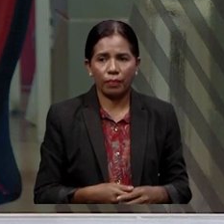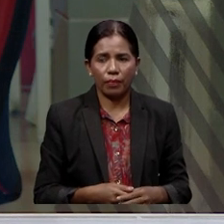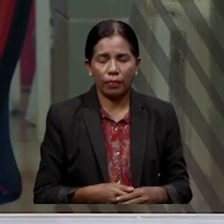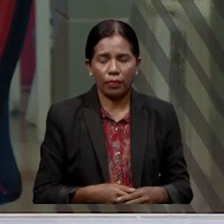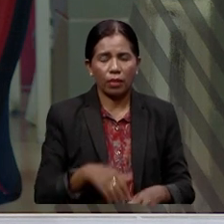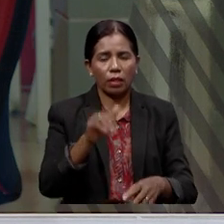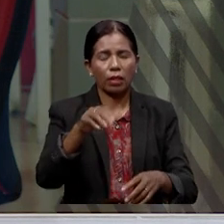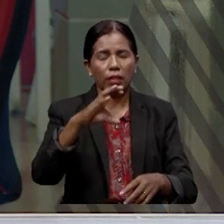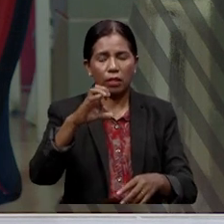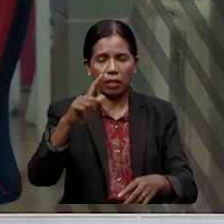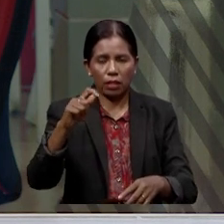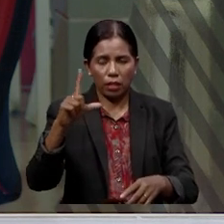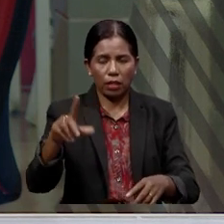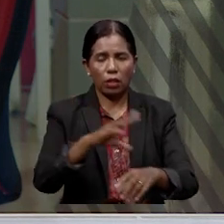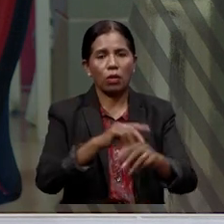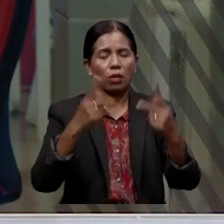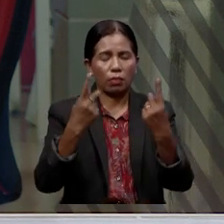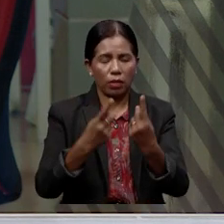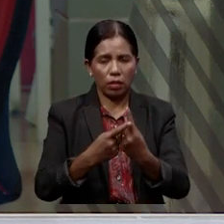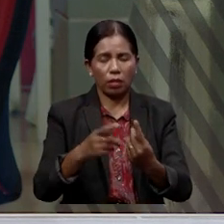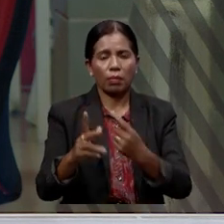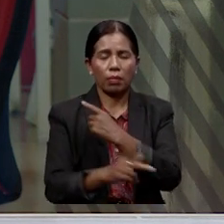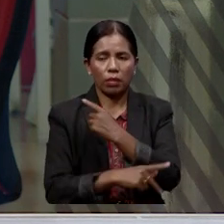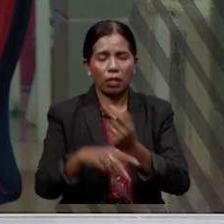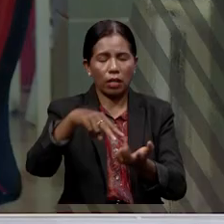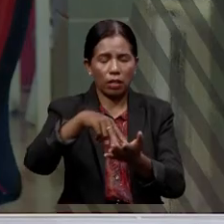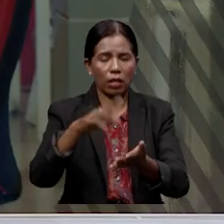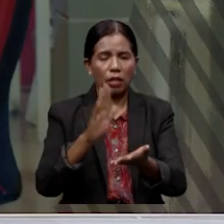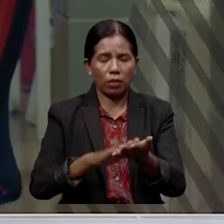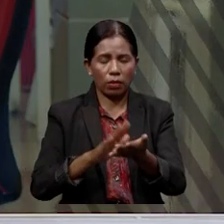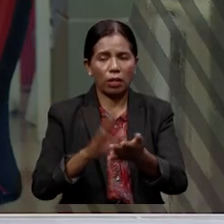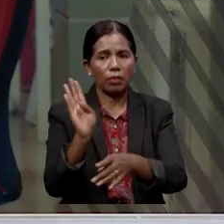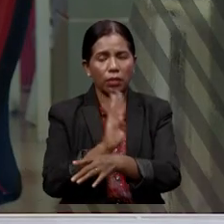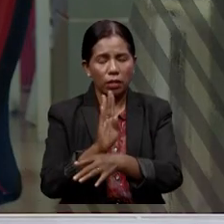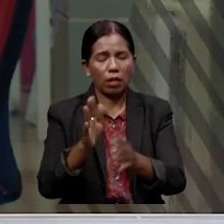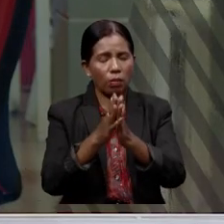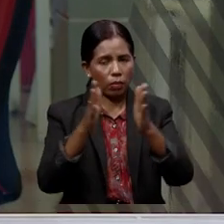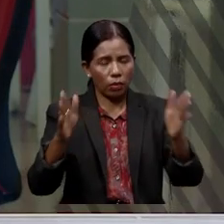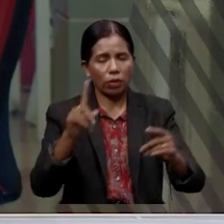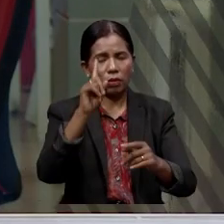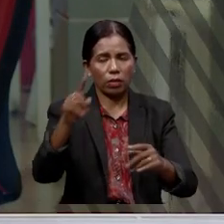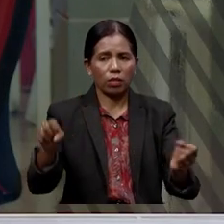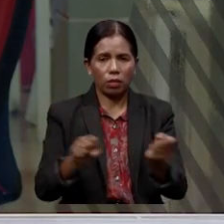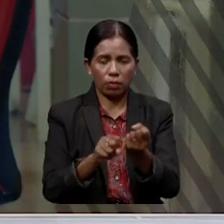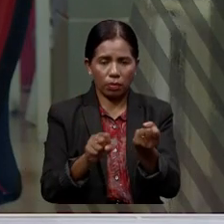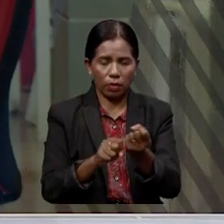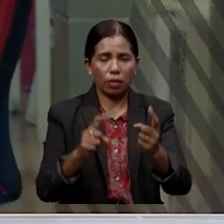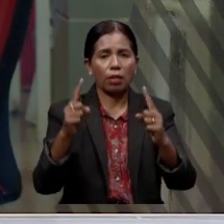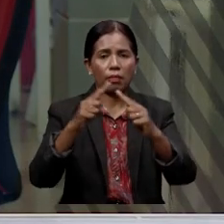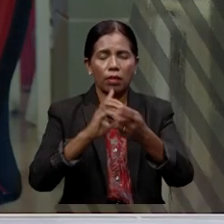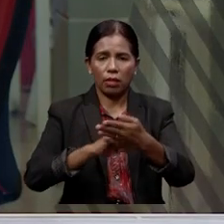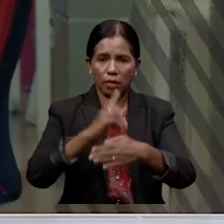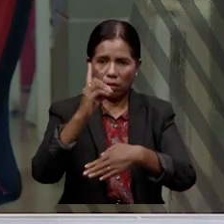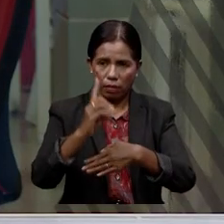A Corro CCT levou empresa consultora de Portugal, Bahrein Escola de Negócios, no da conquista obtida, onde contribui para